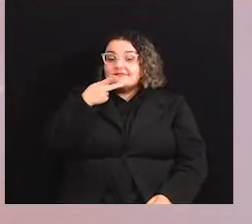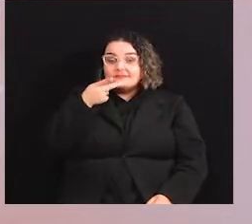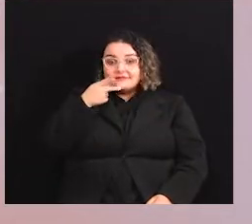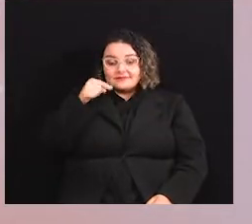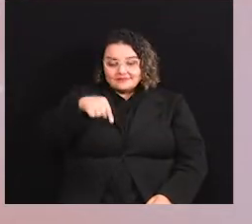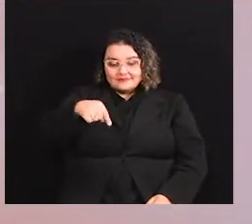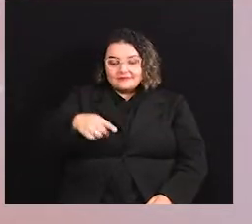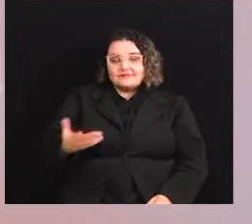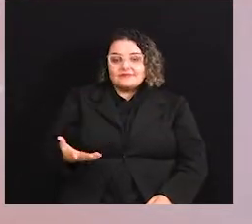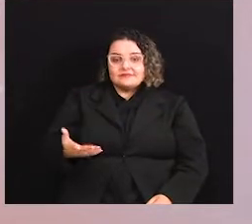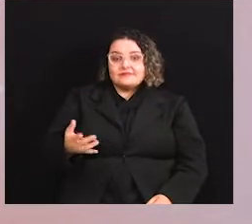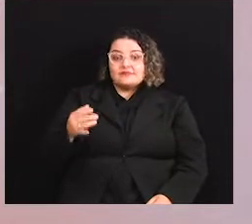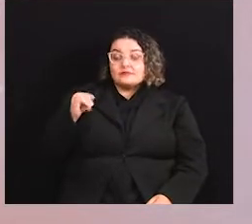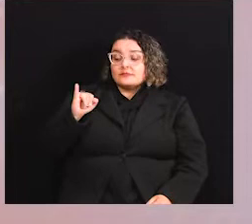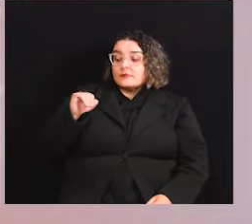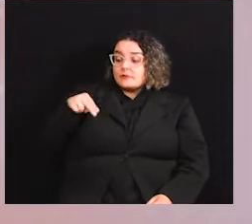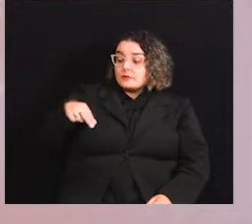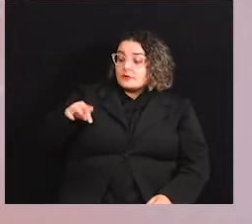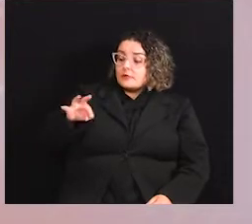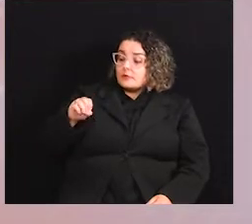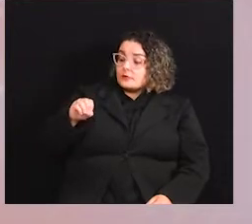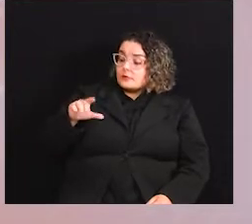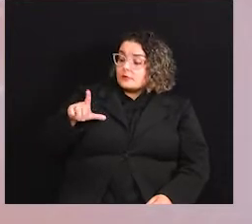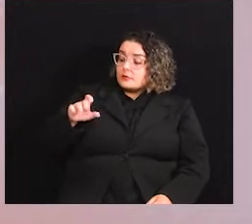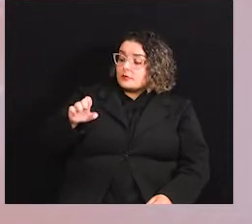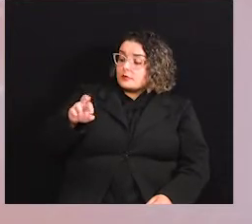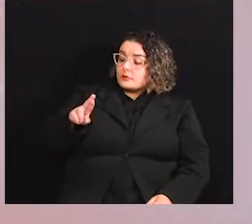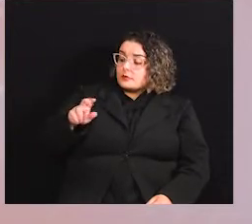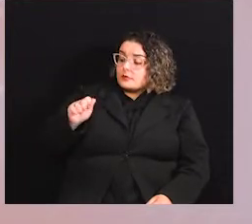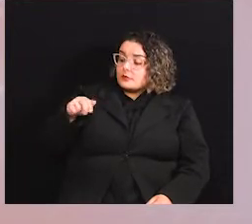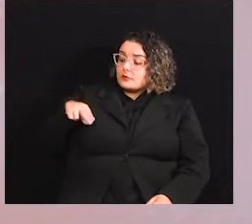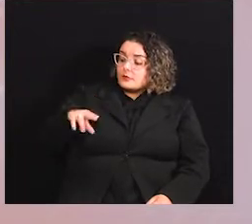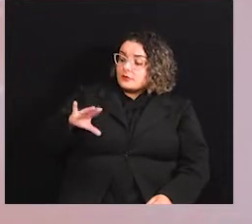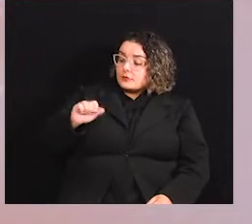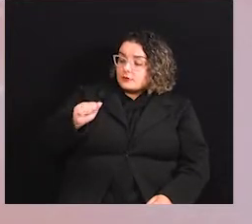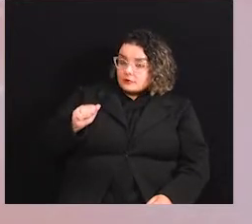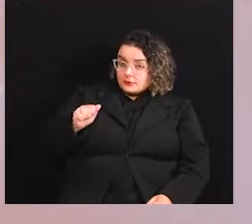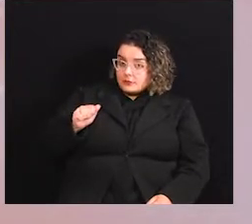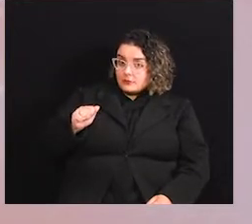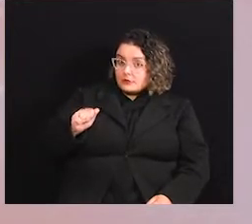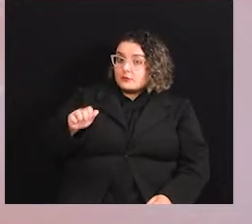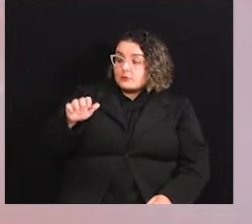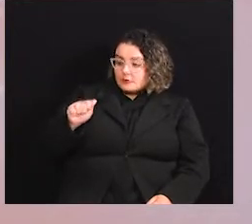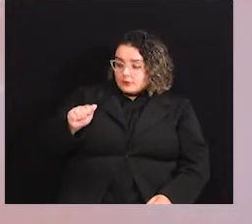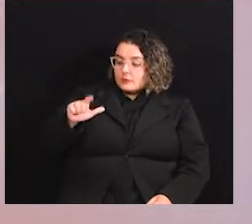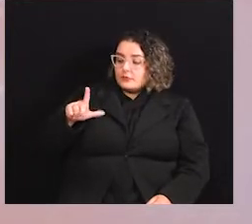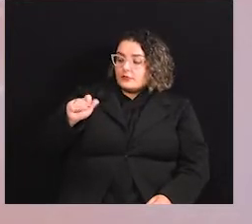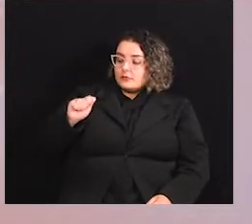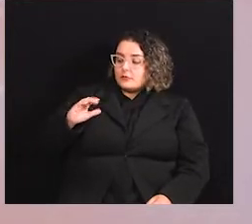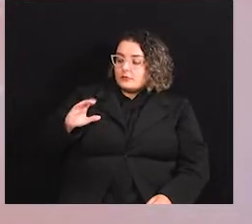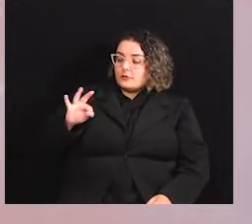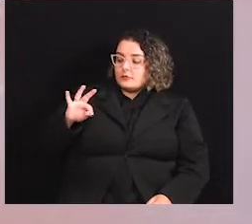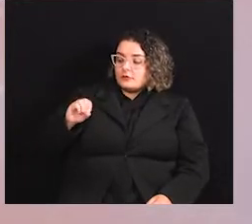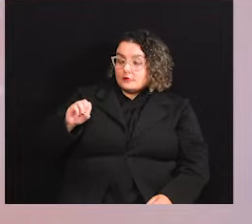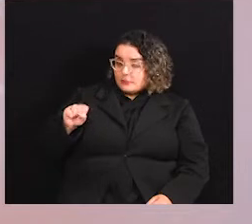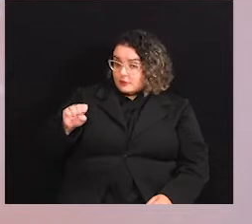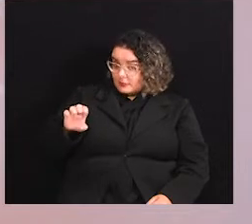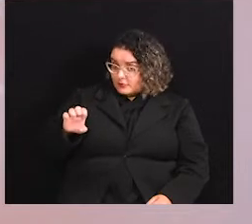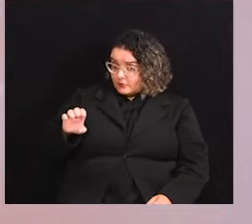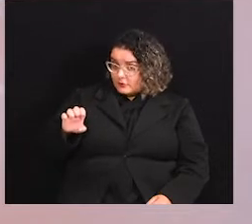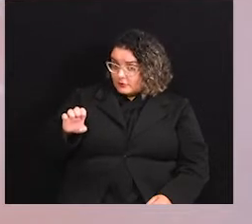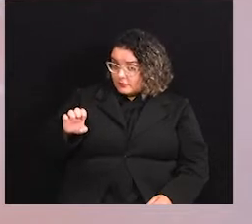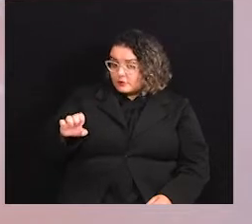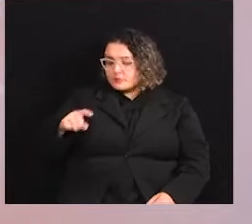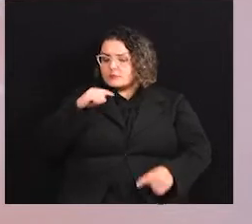falar aqui, sobre intolerância à lactose, uma dúvida que surgiu e nós fomos atrás de um especialista.